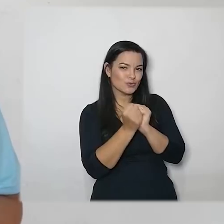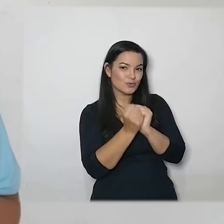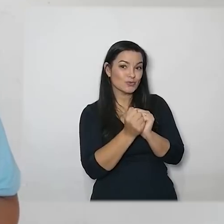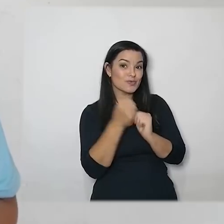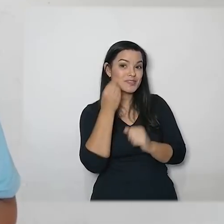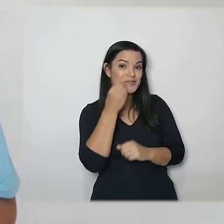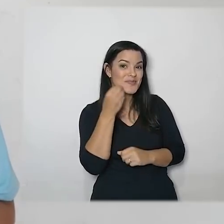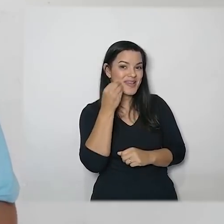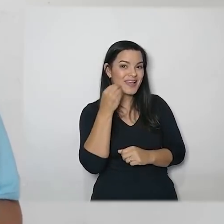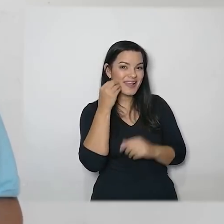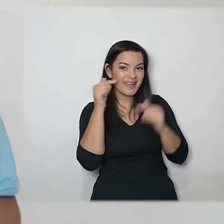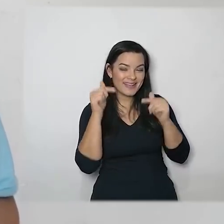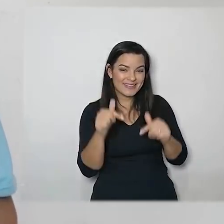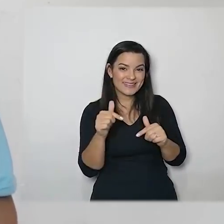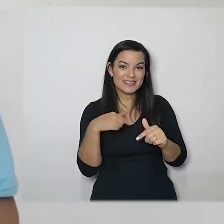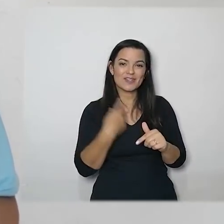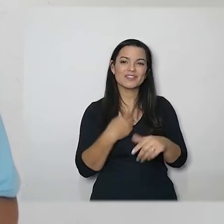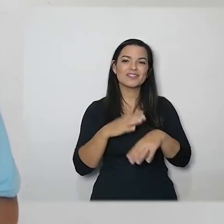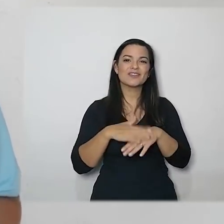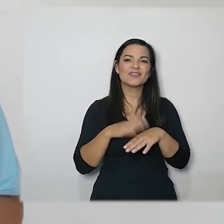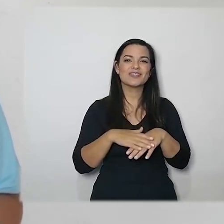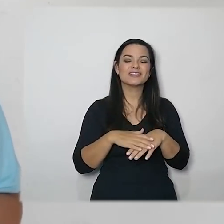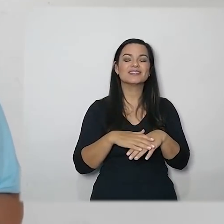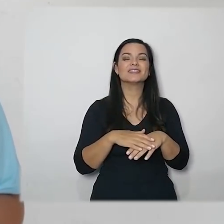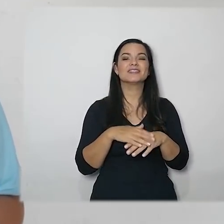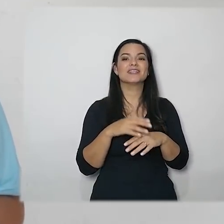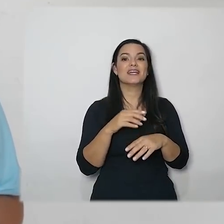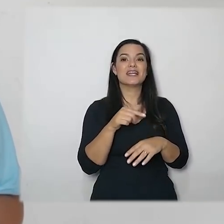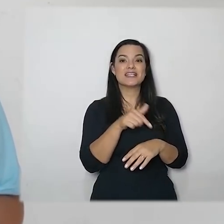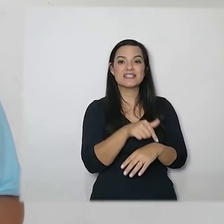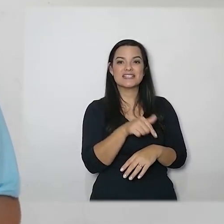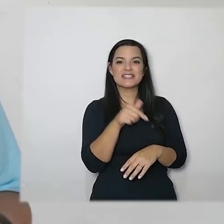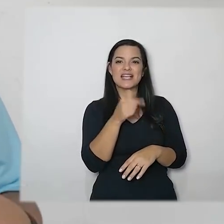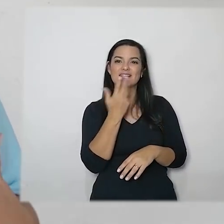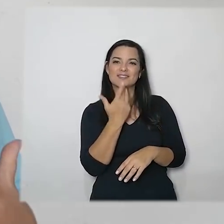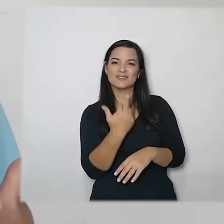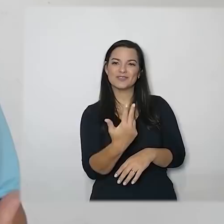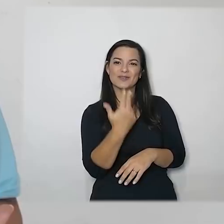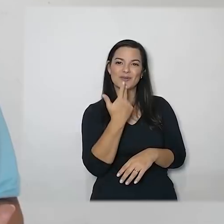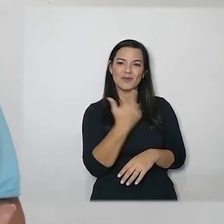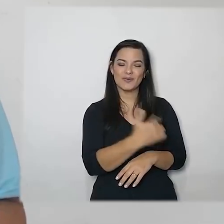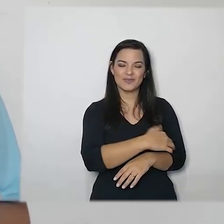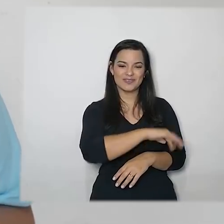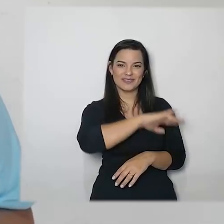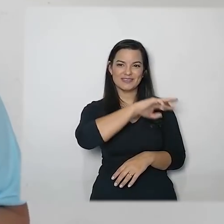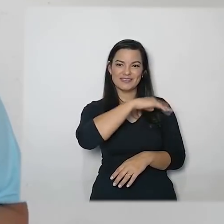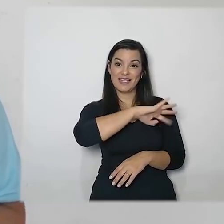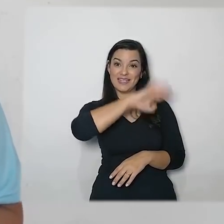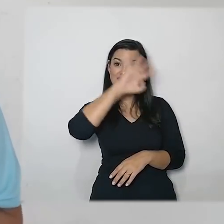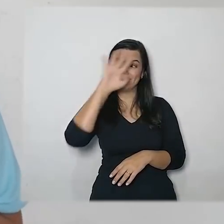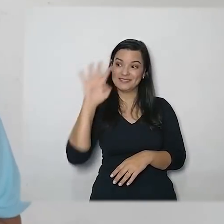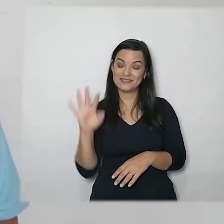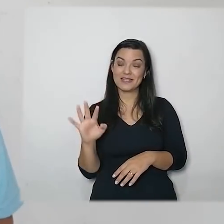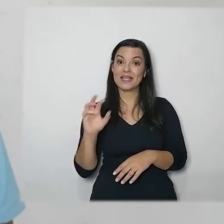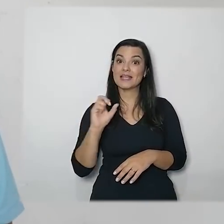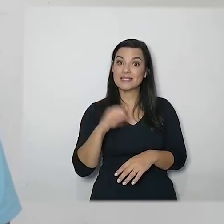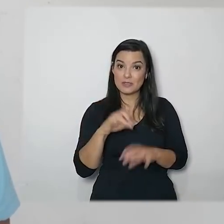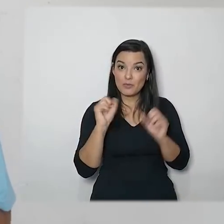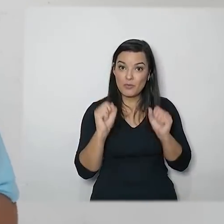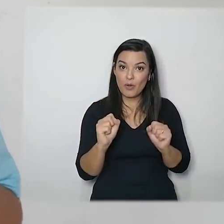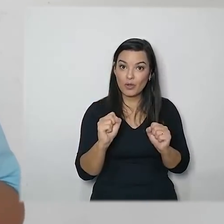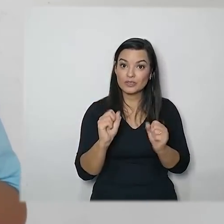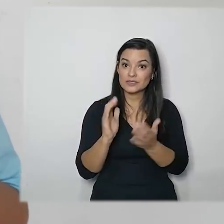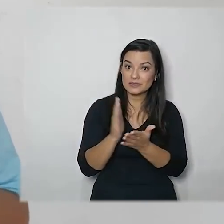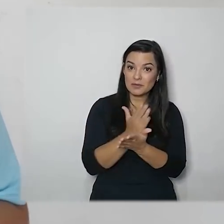para vocês, onde nós vamos formar as cores do arco-íris. Então, quem puder, separe para